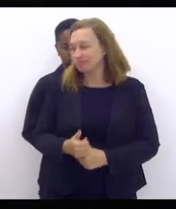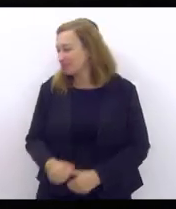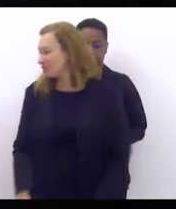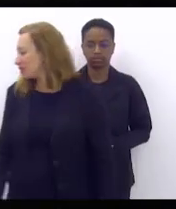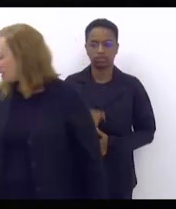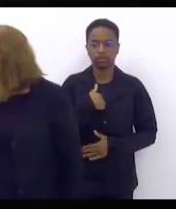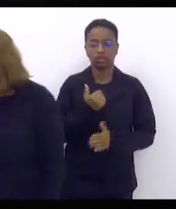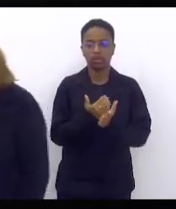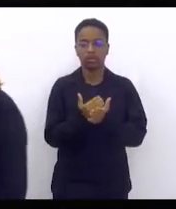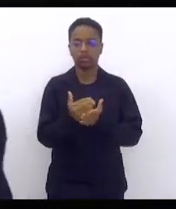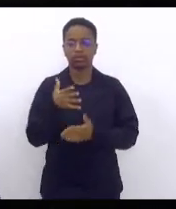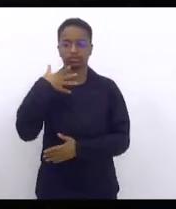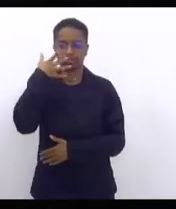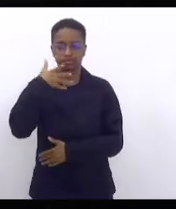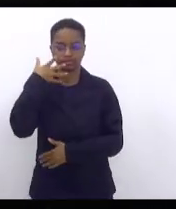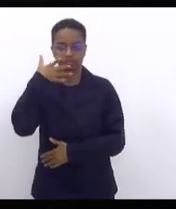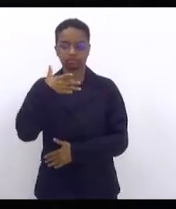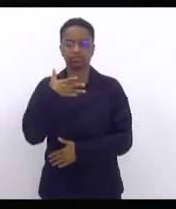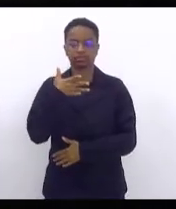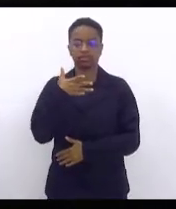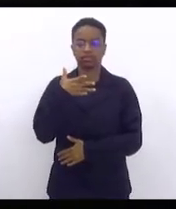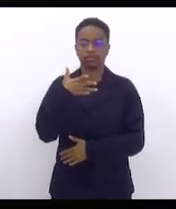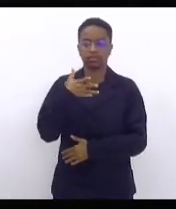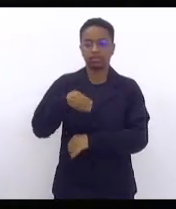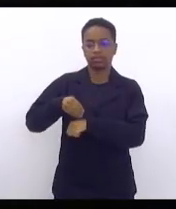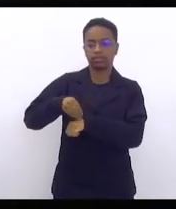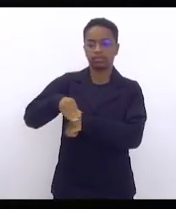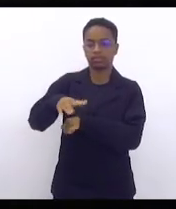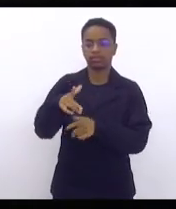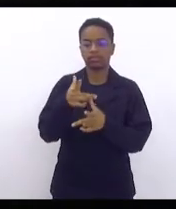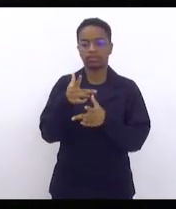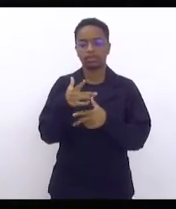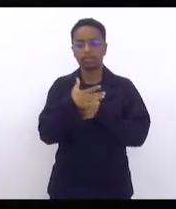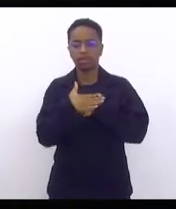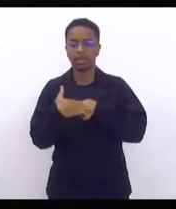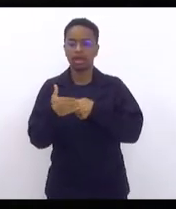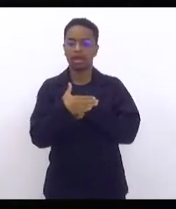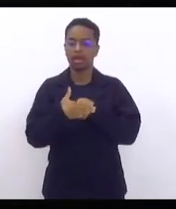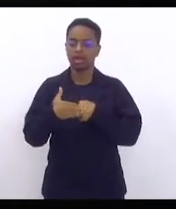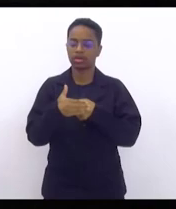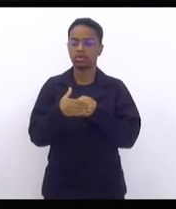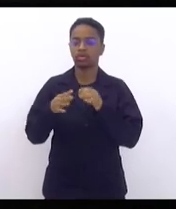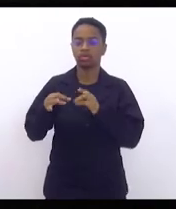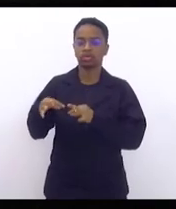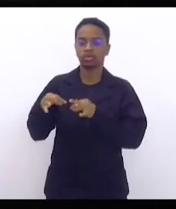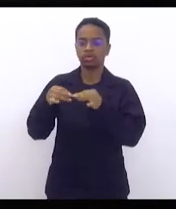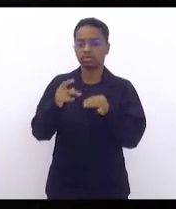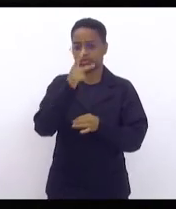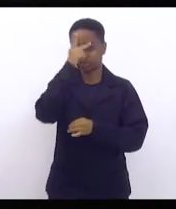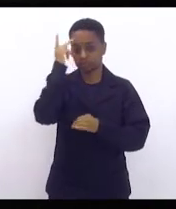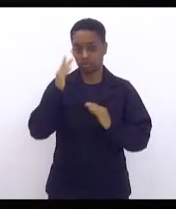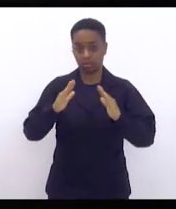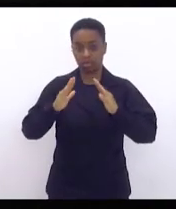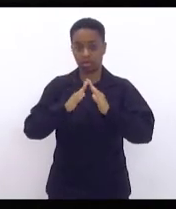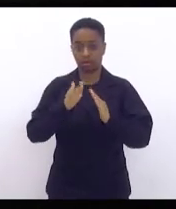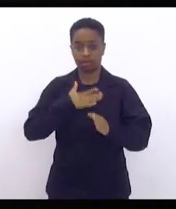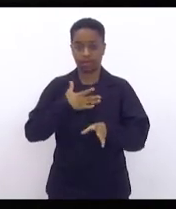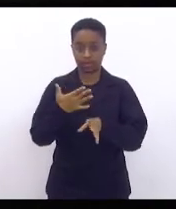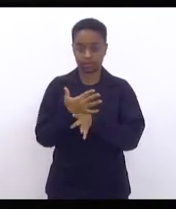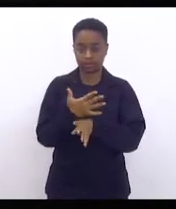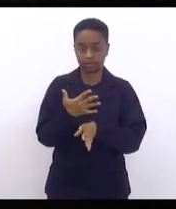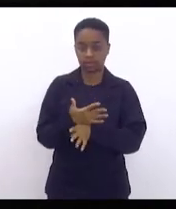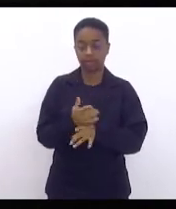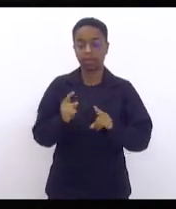fala mandando uma mensagem muito carinhosa a todos os moradores da minha cidade